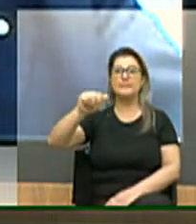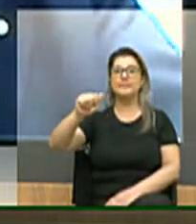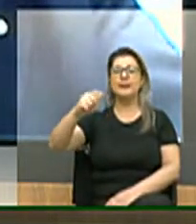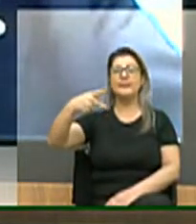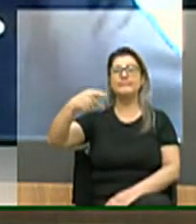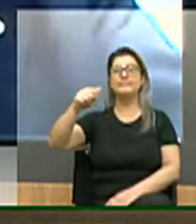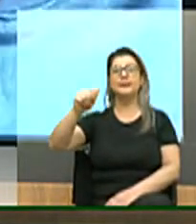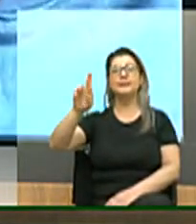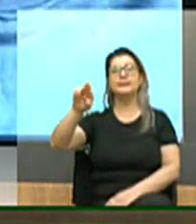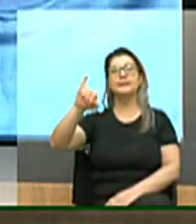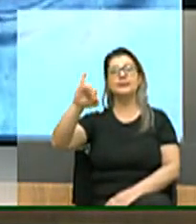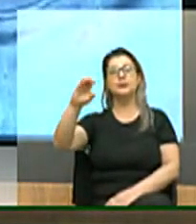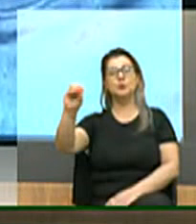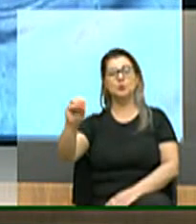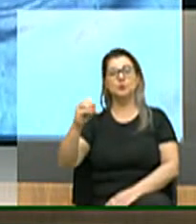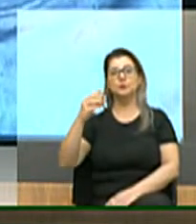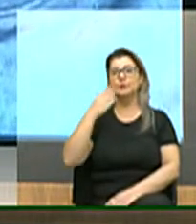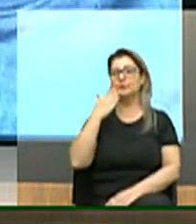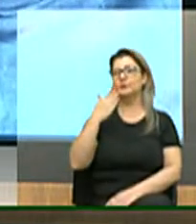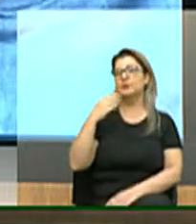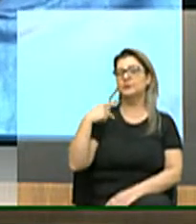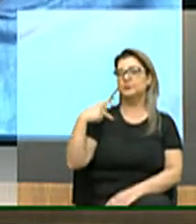presidente. Deputado Torthiago Duarte.